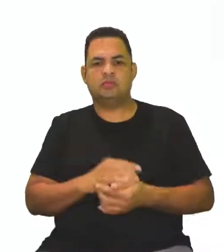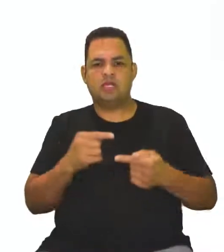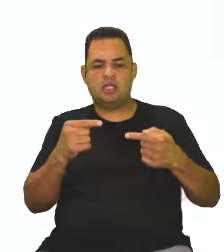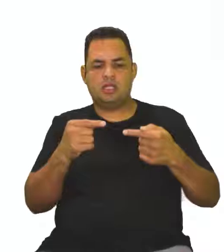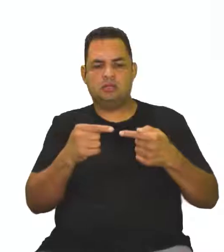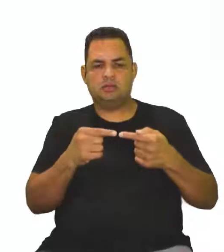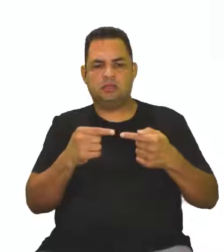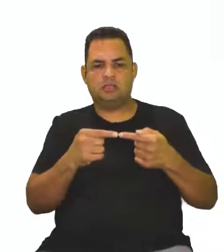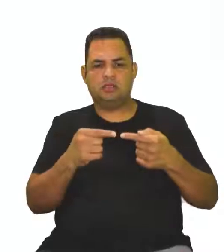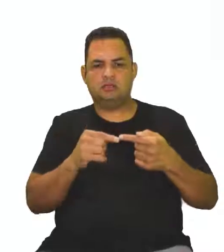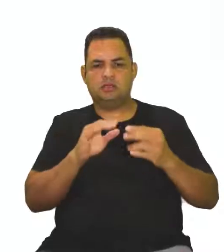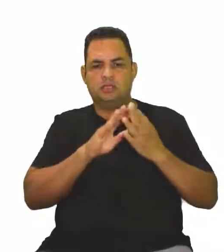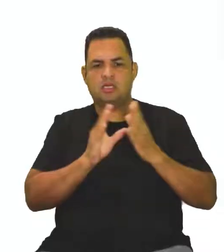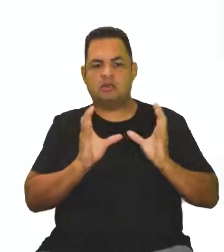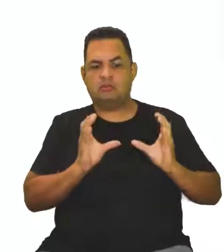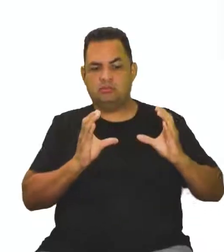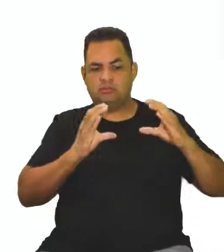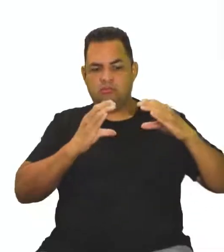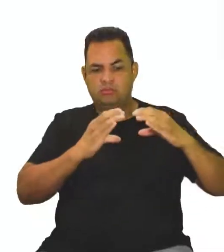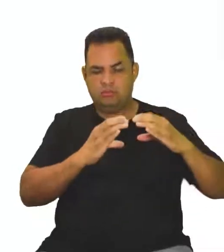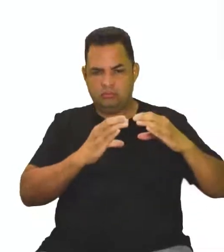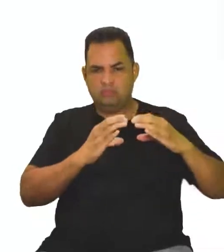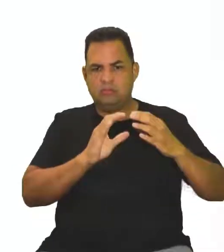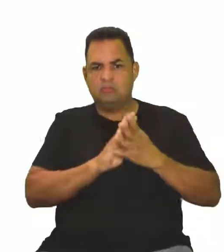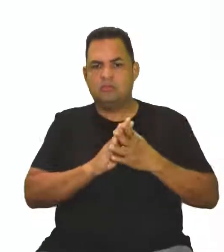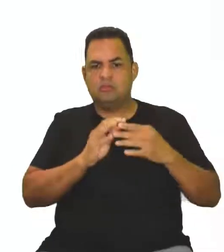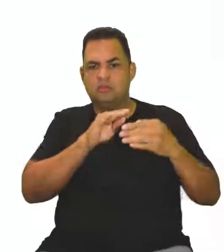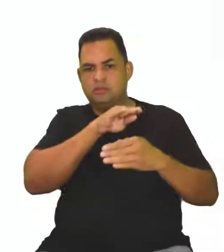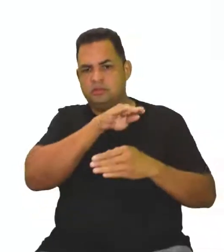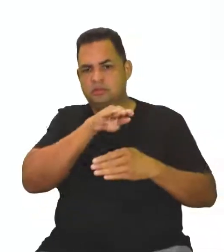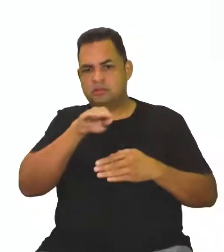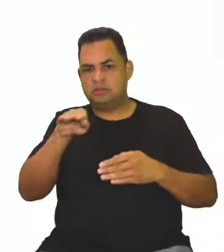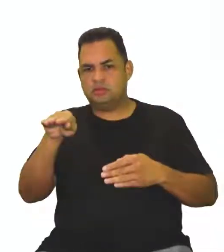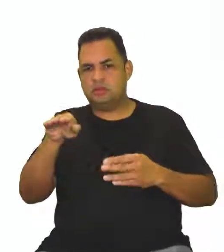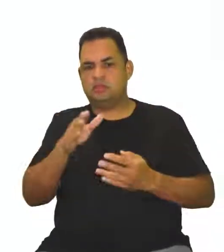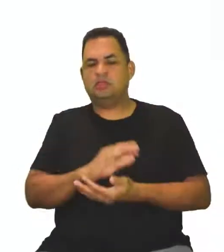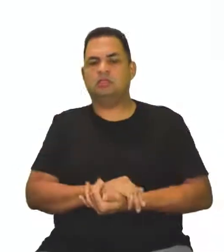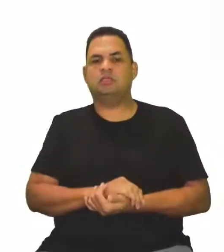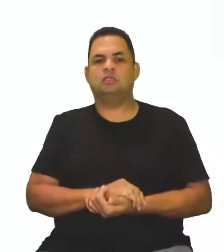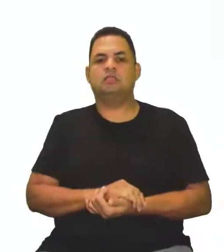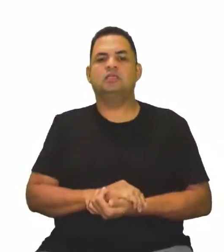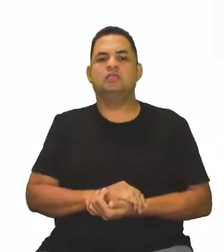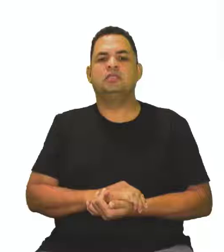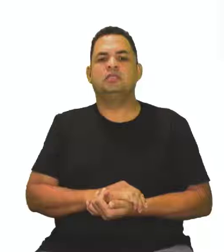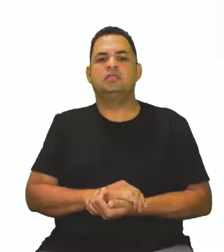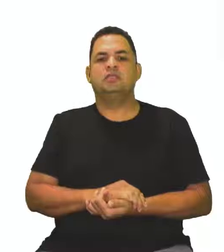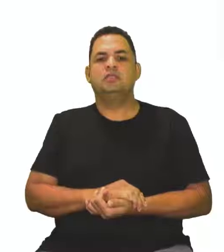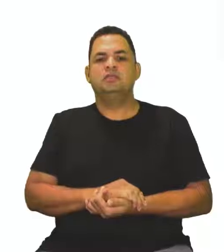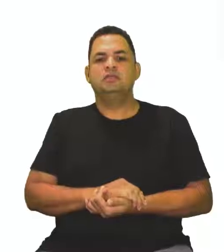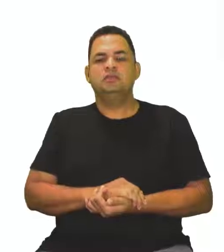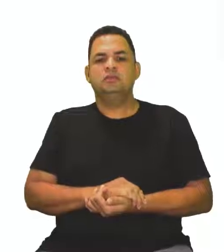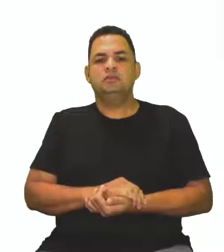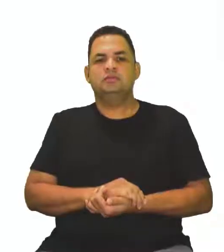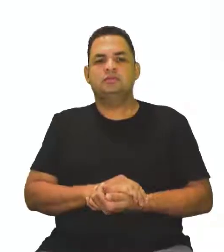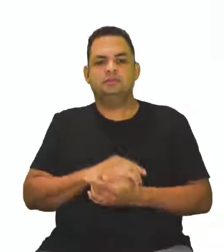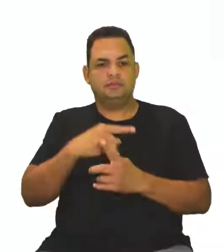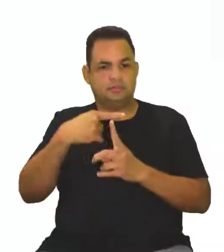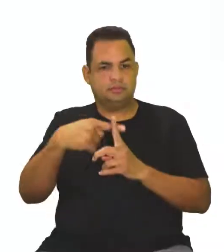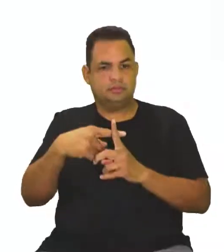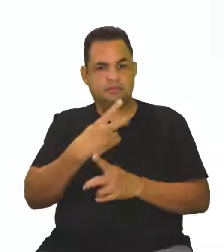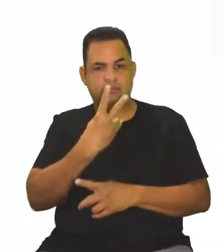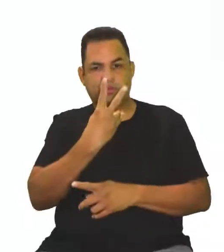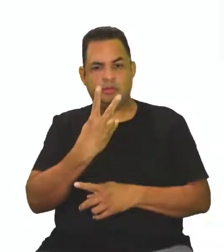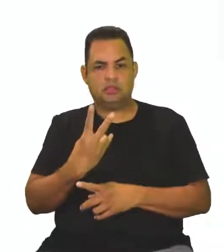em série. Série é mais fácil. O que a gente faz? Isso aí, exatamente. A gente soma as